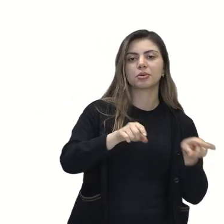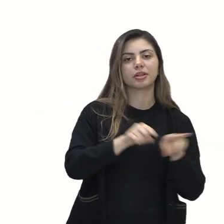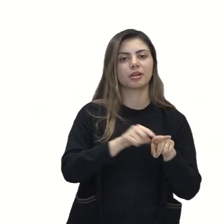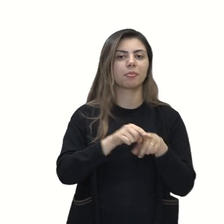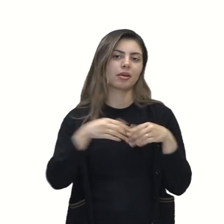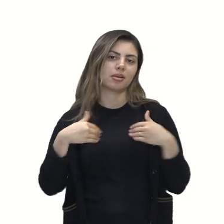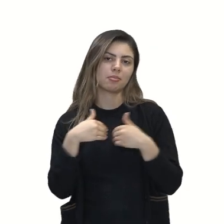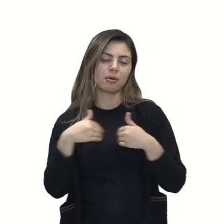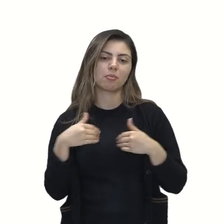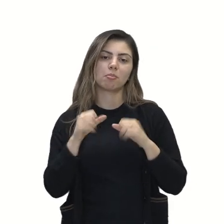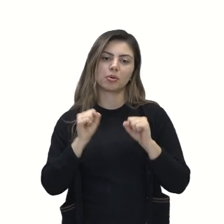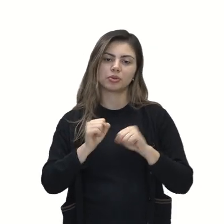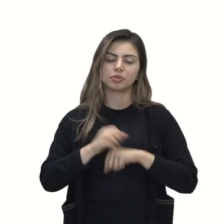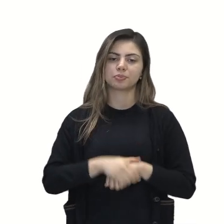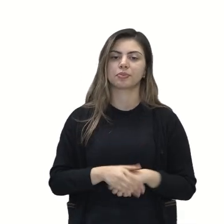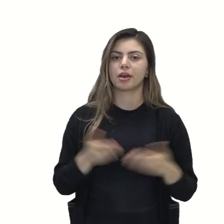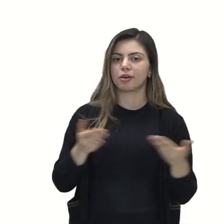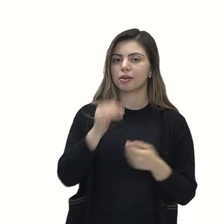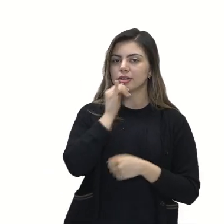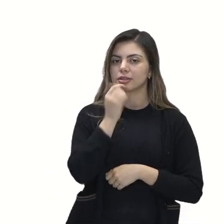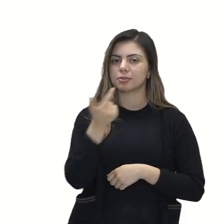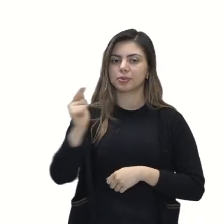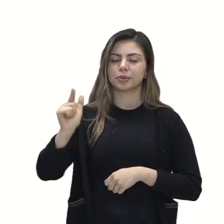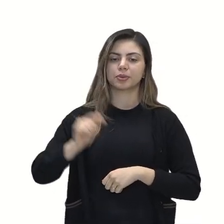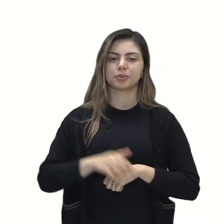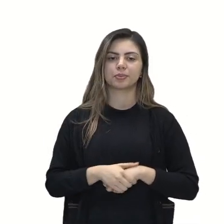animais, ok? Vamos para o próximo exemplo.